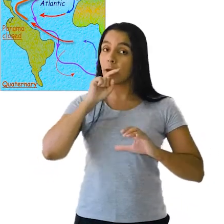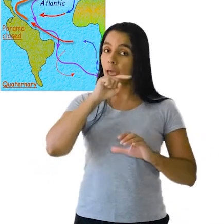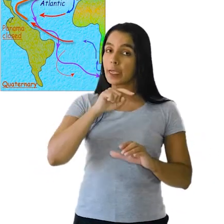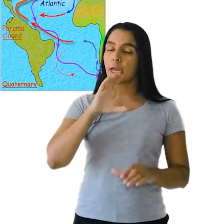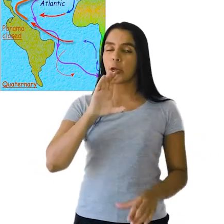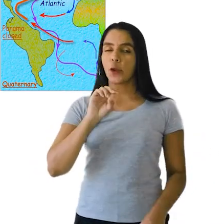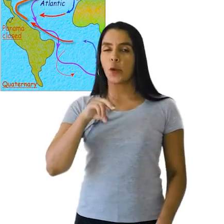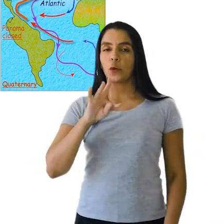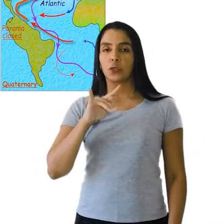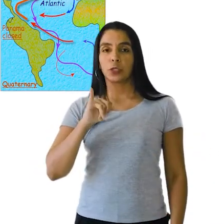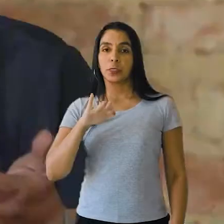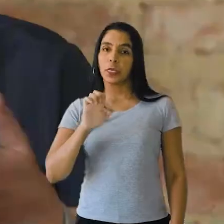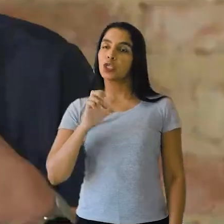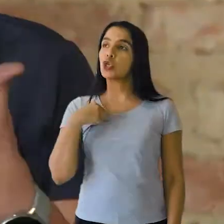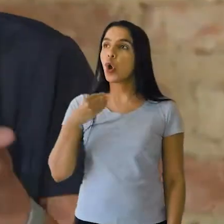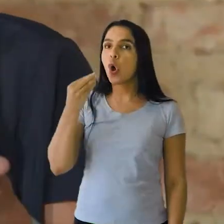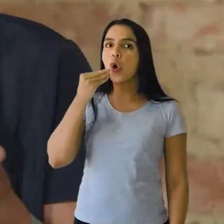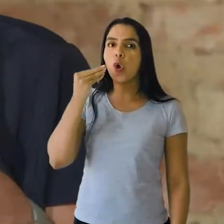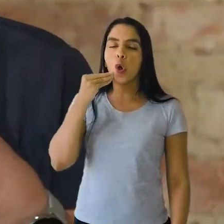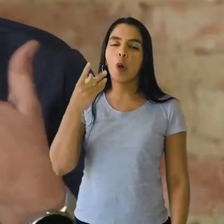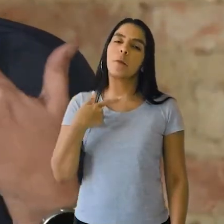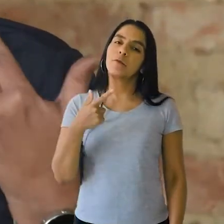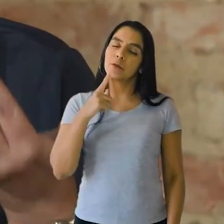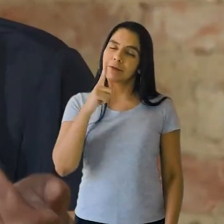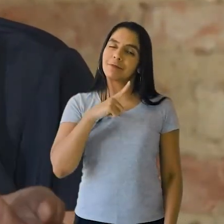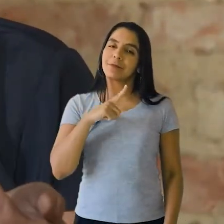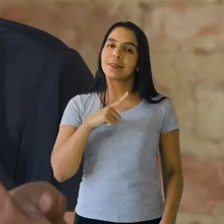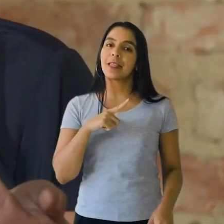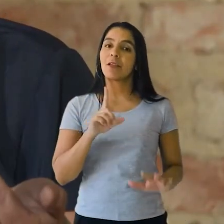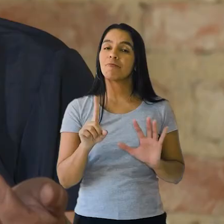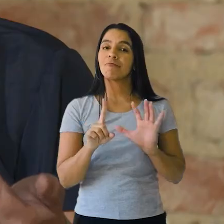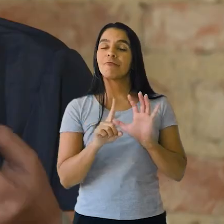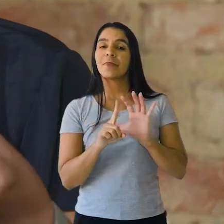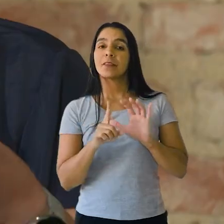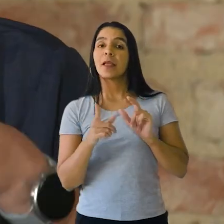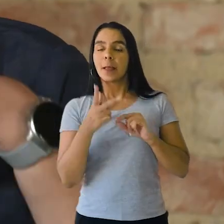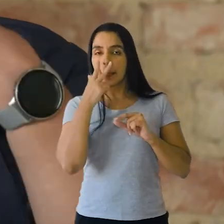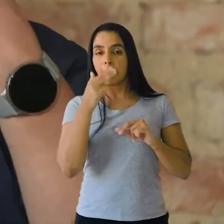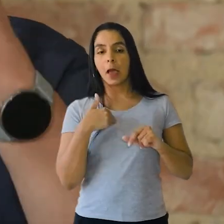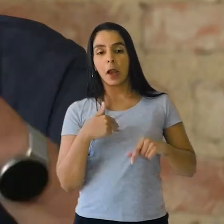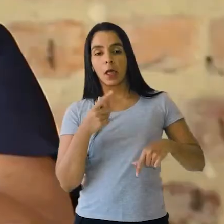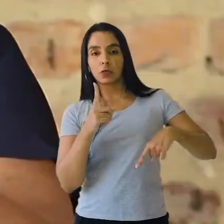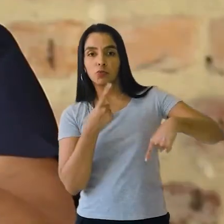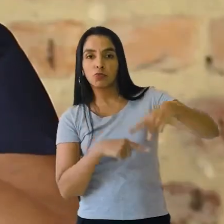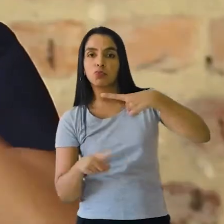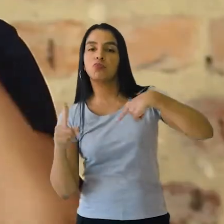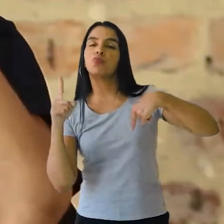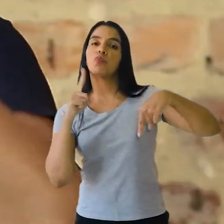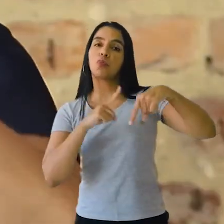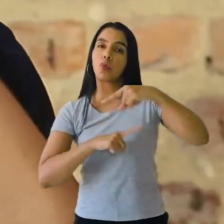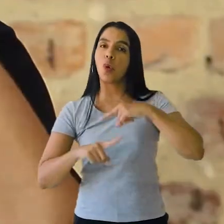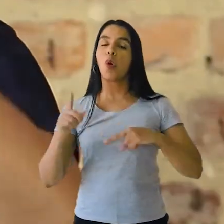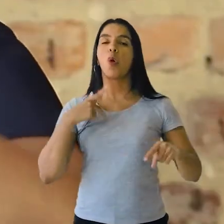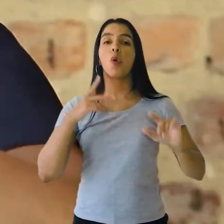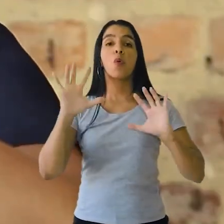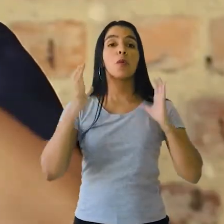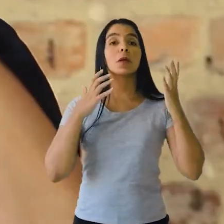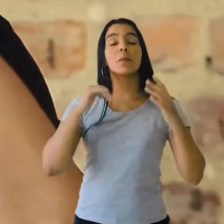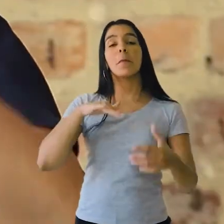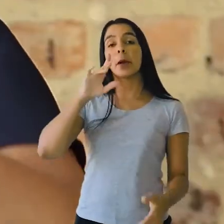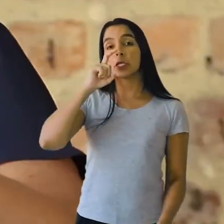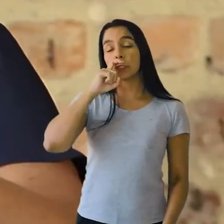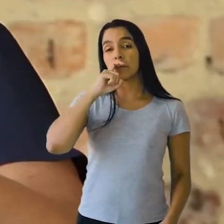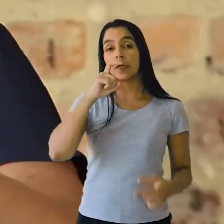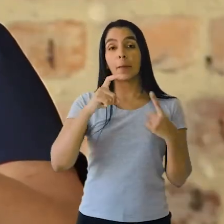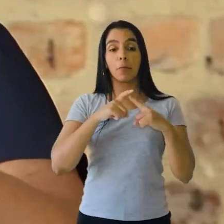gelo e neve naquele continente. Obviamente que esse acúmulo de gelo e neve nesse continente, ele tem um efeito que retroalimenta